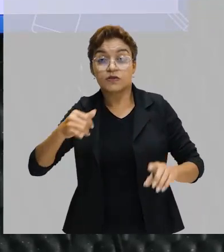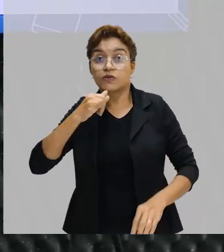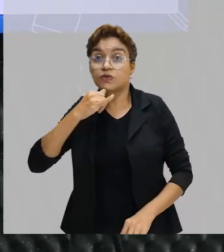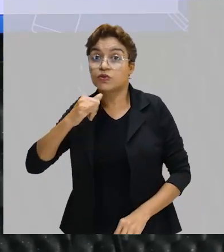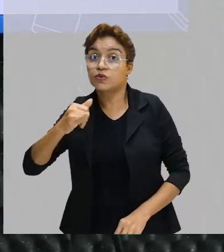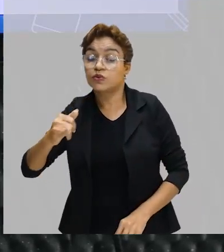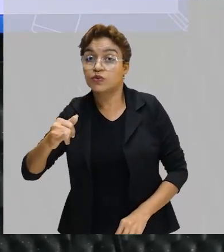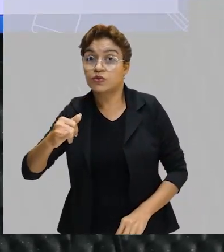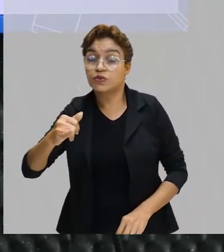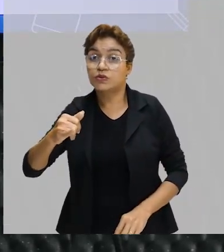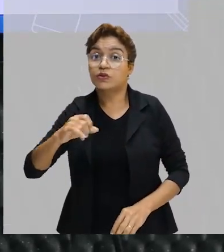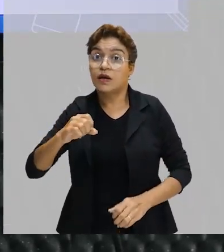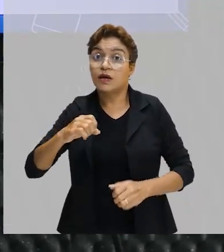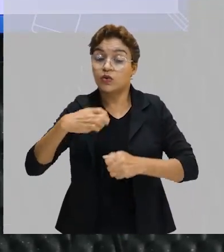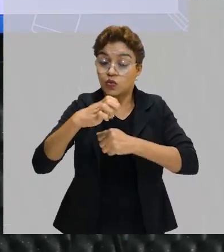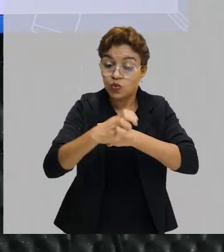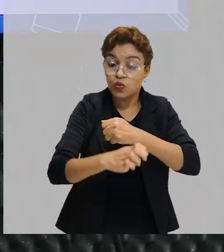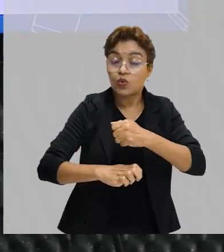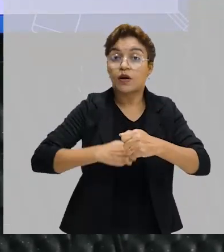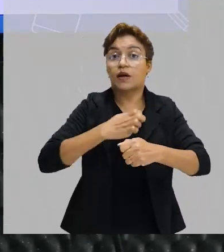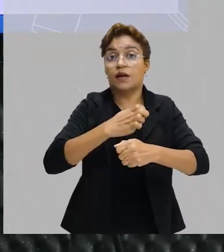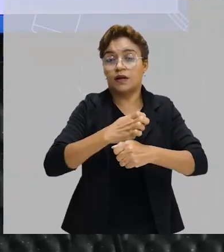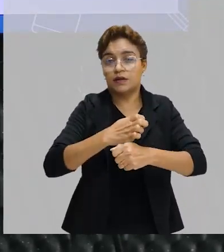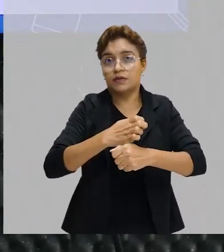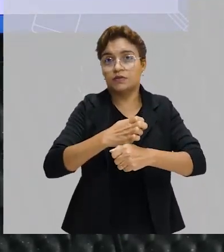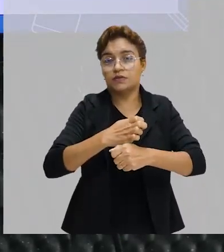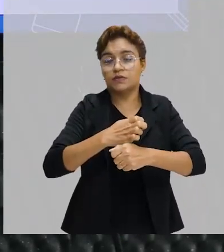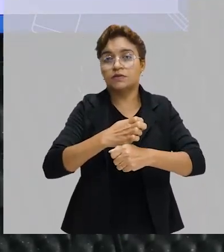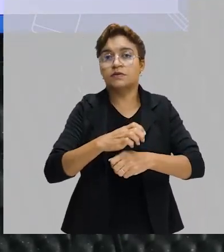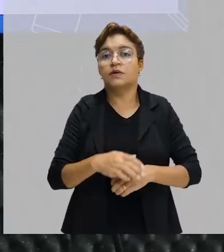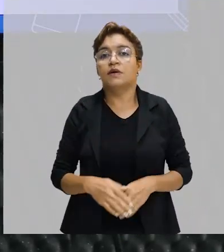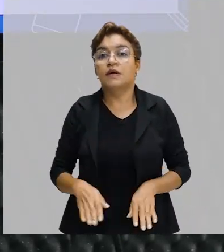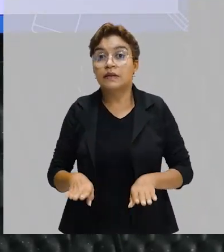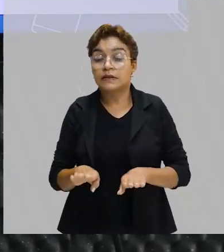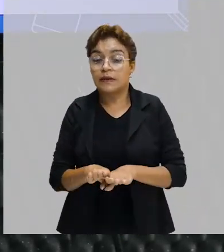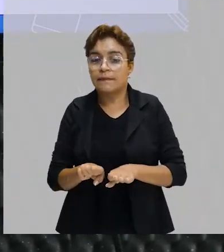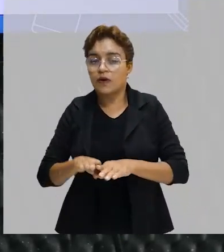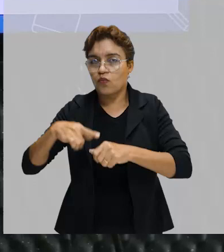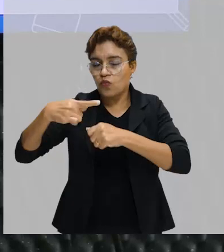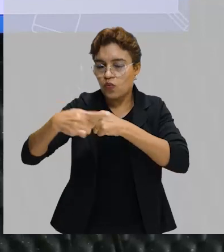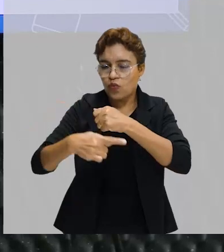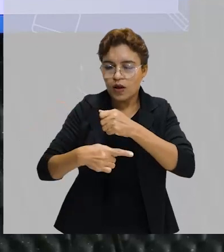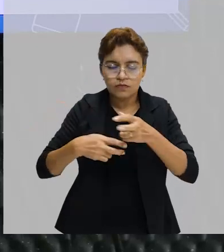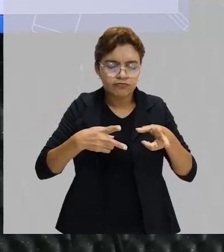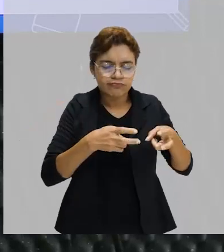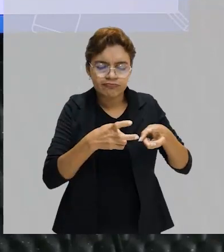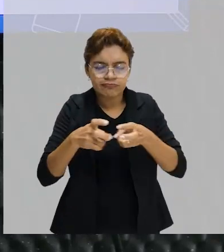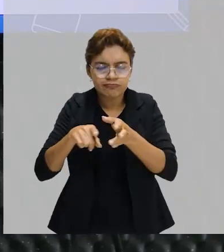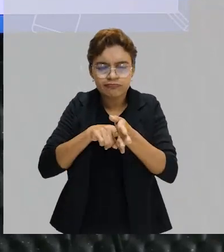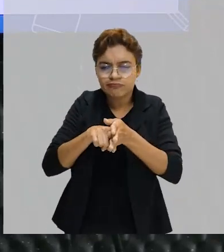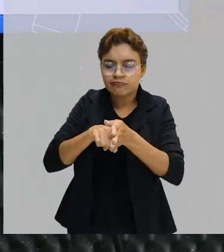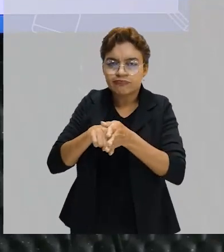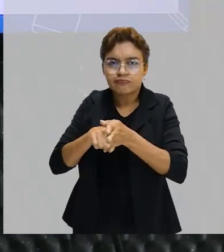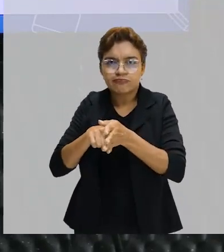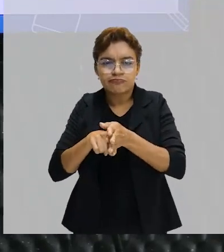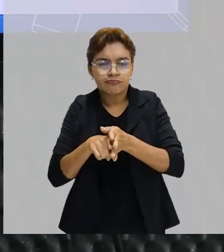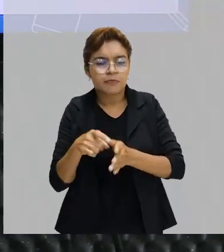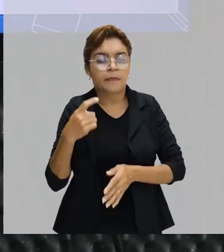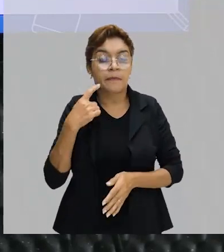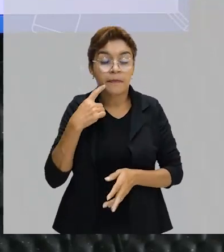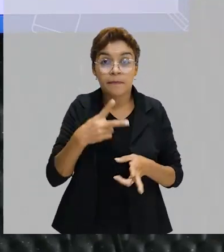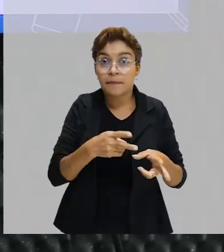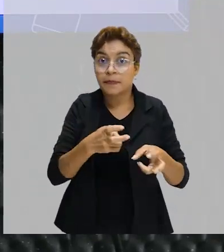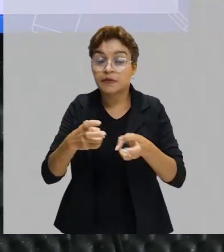dos elétrons contidos nos átomos desses gases. Em função dessa relação, ele propôs um